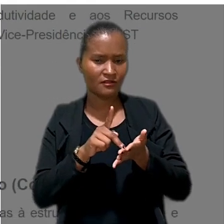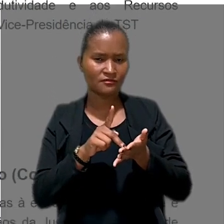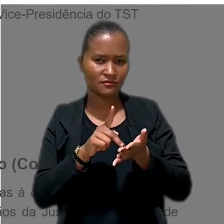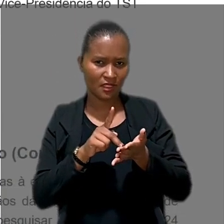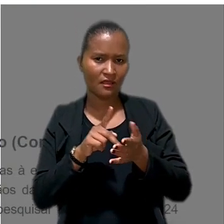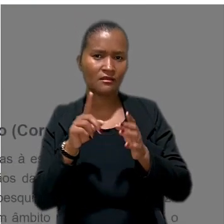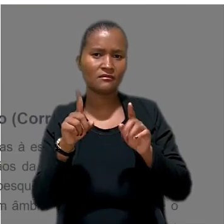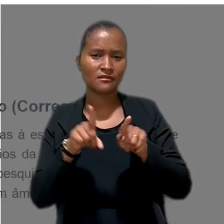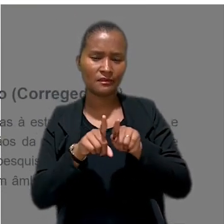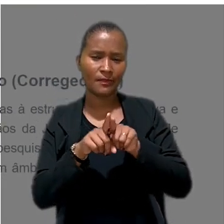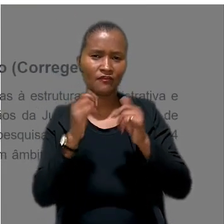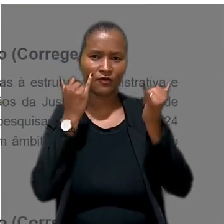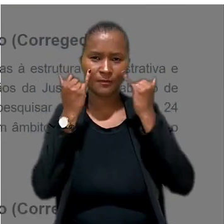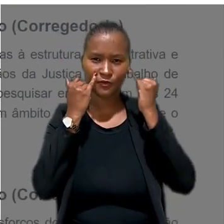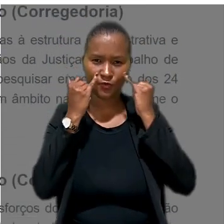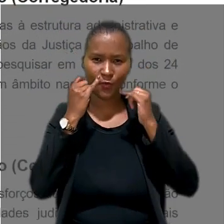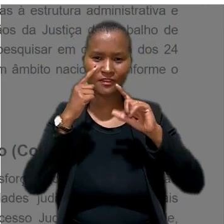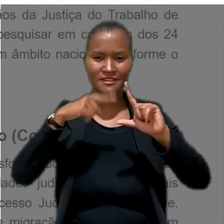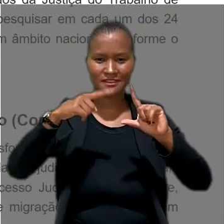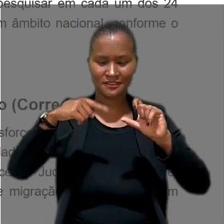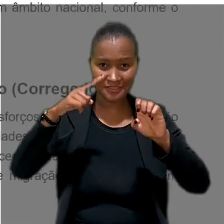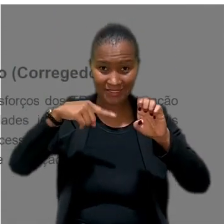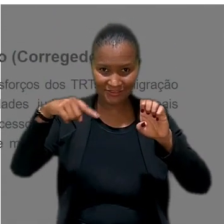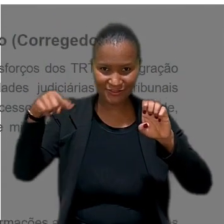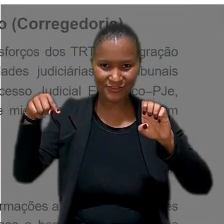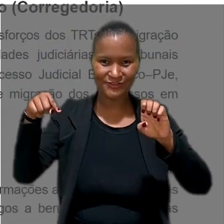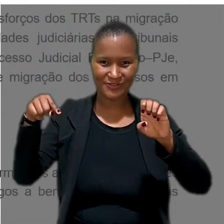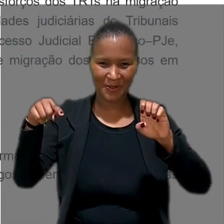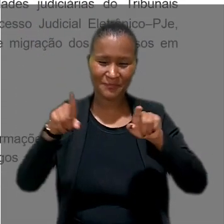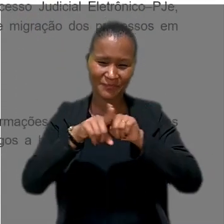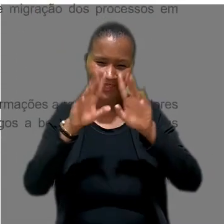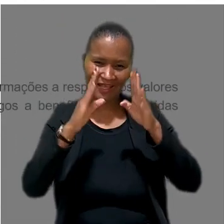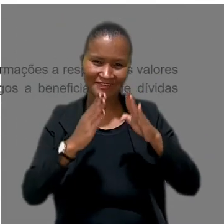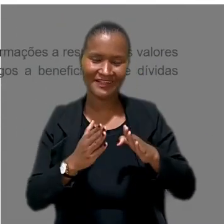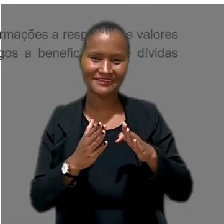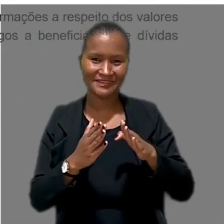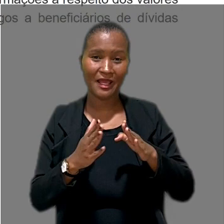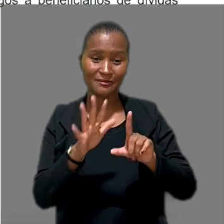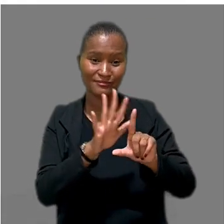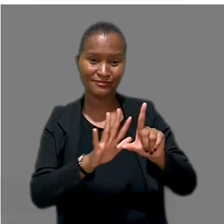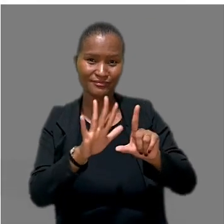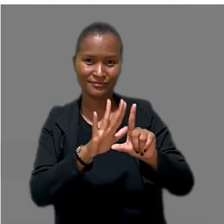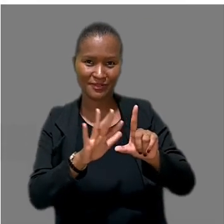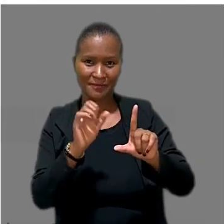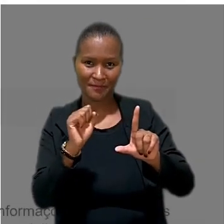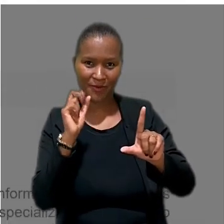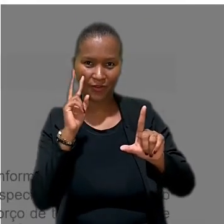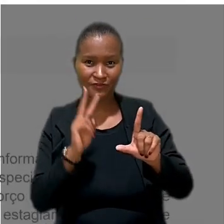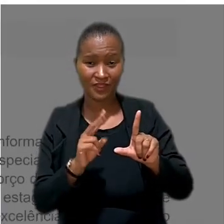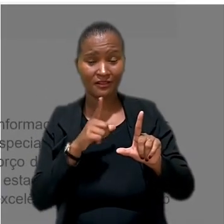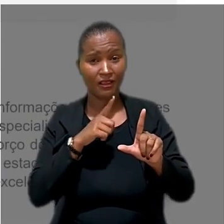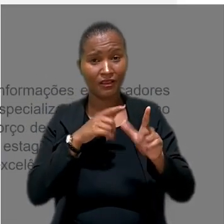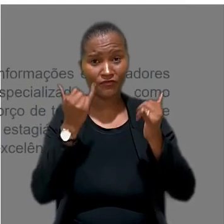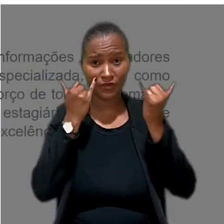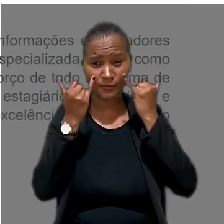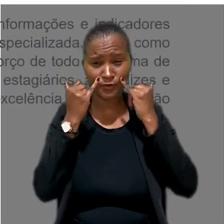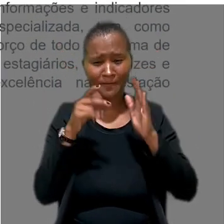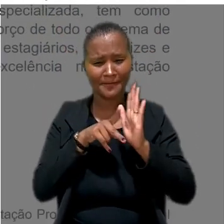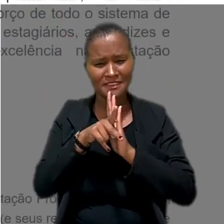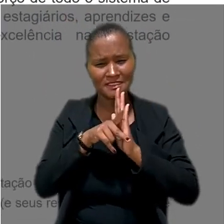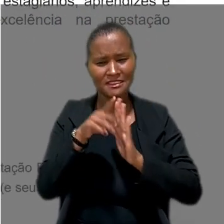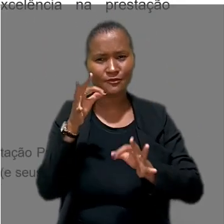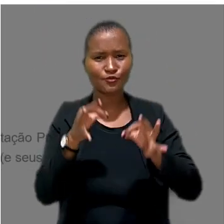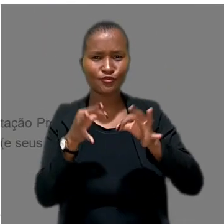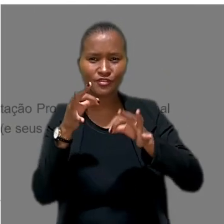e reúne dados estatísticos, além de análises. No portal, que pode ser acessado pelo QR Code que aparece na tela, há ainda informações